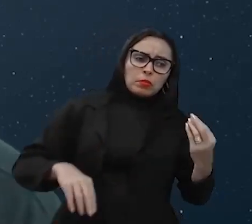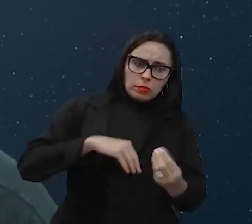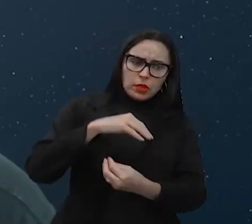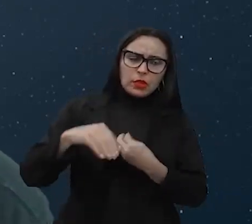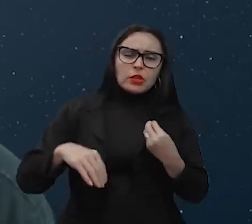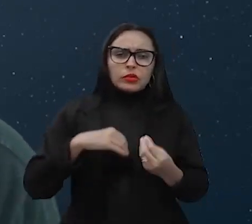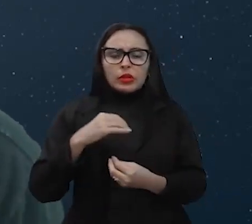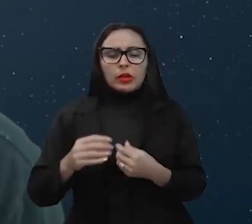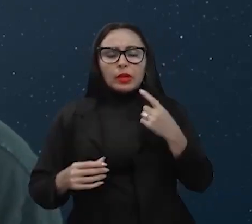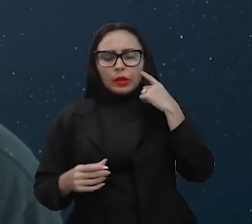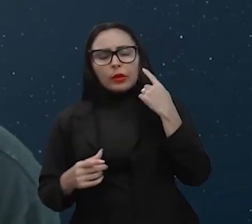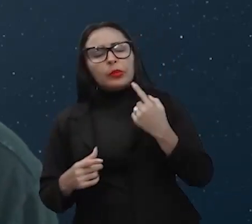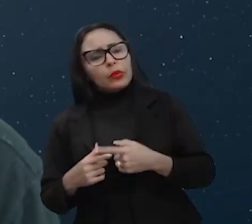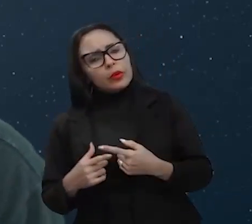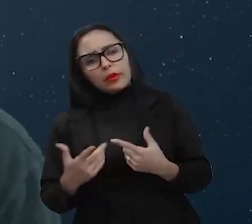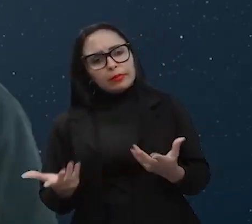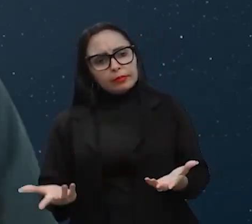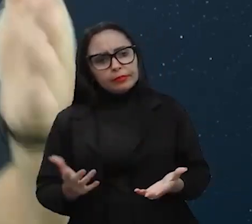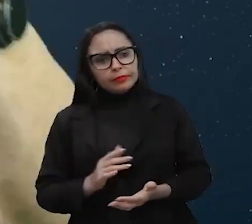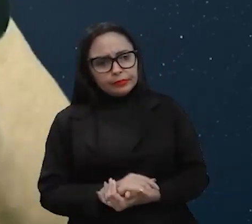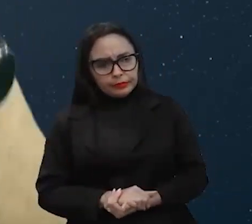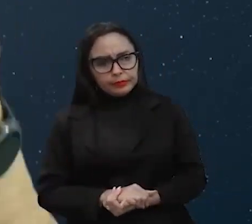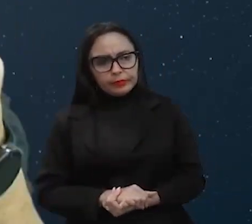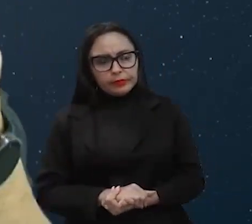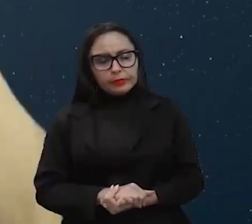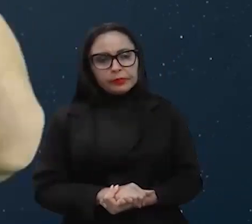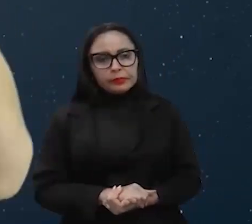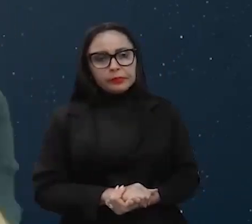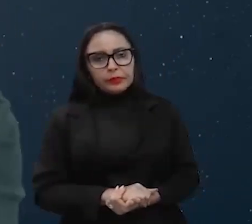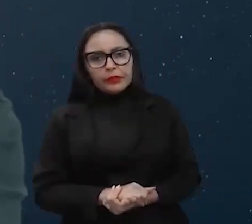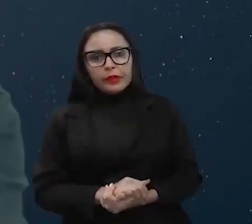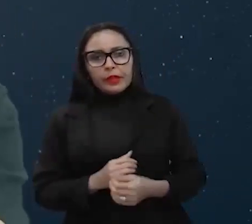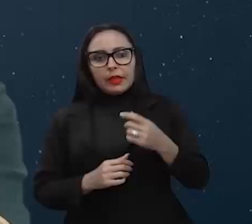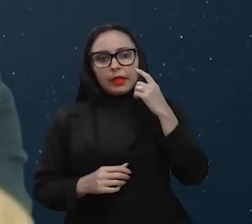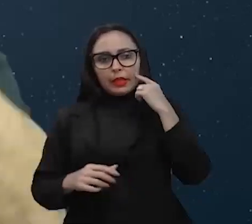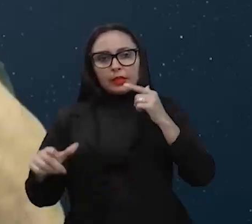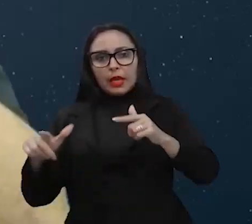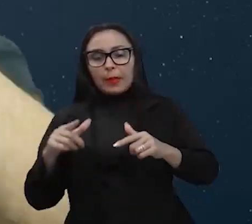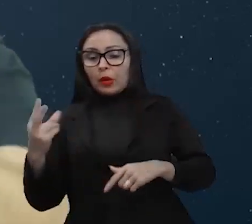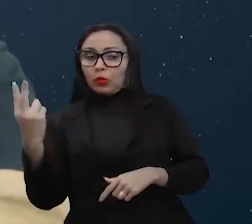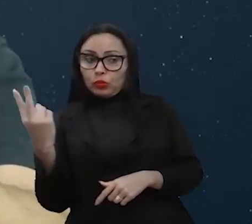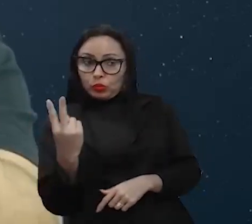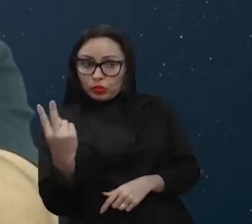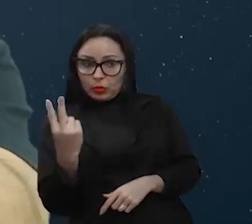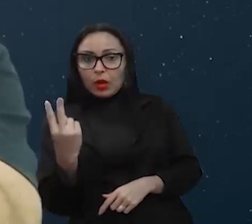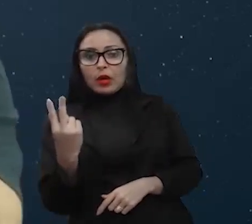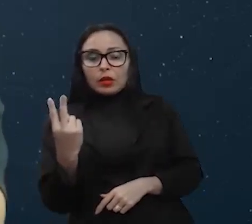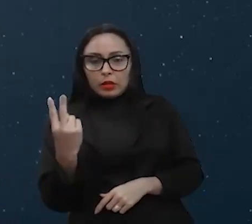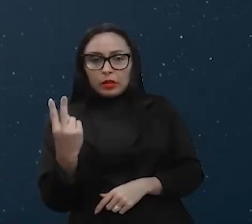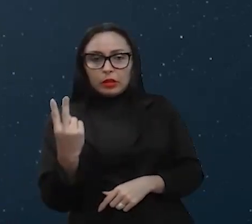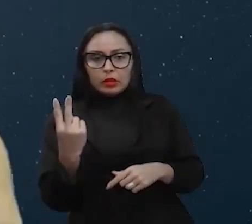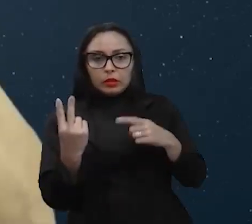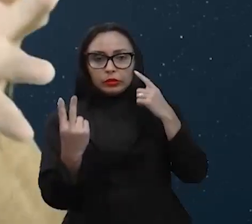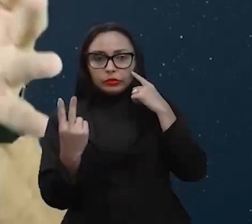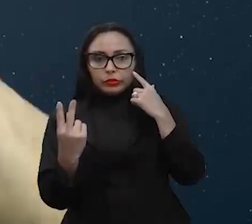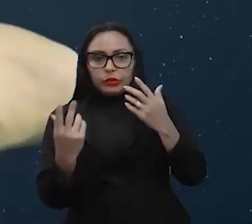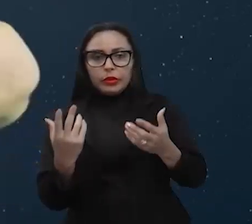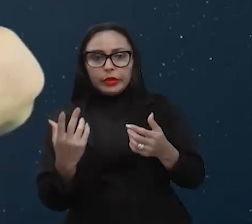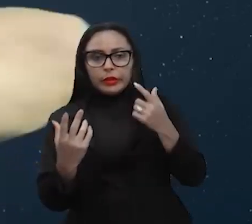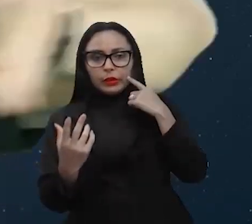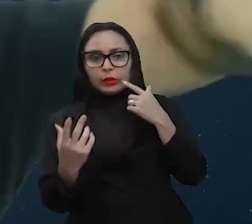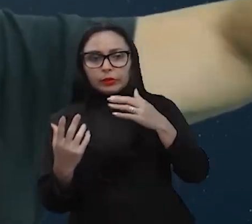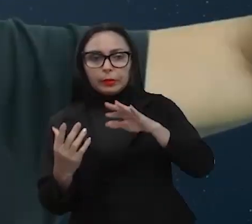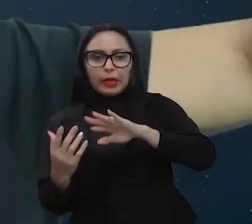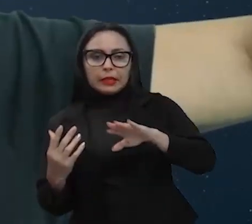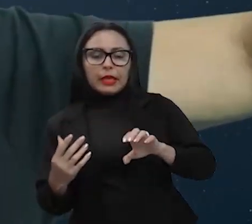glândula é mista? A glândula é mista porque ela trabalha com duas partes. A mesma glândula vai ter uma parte